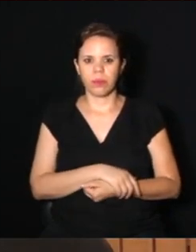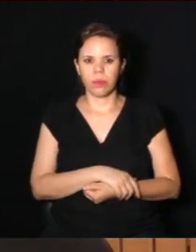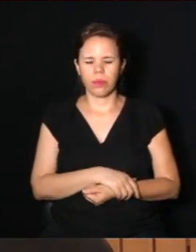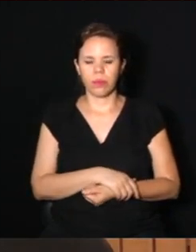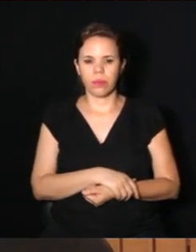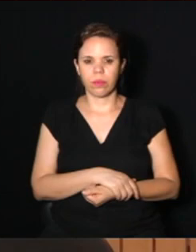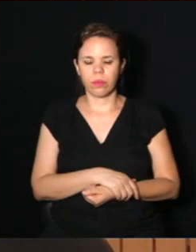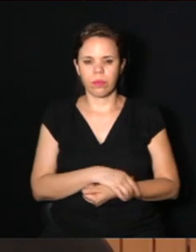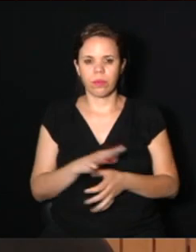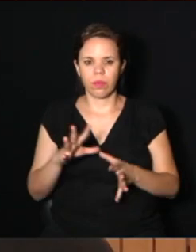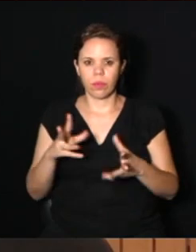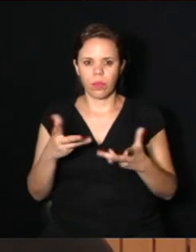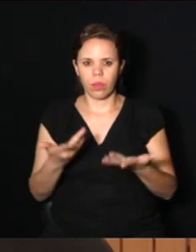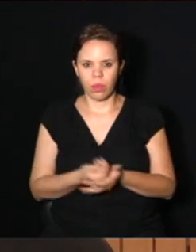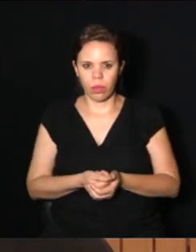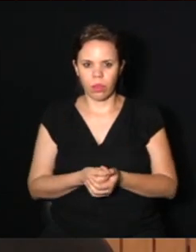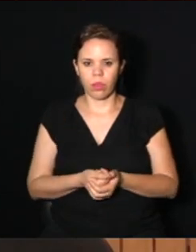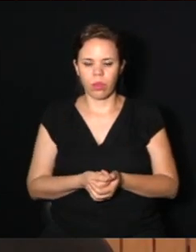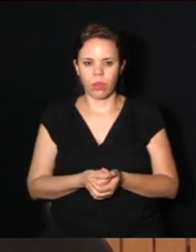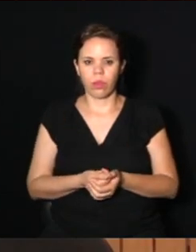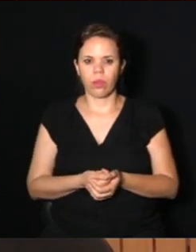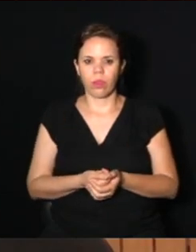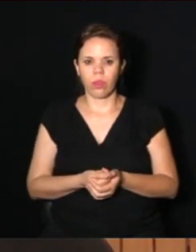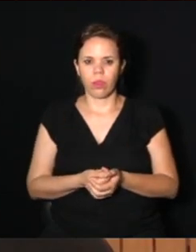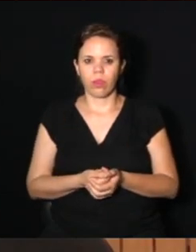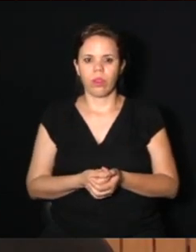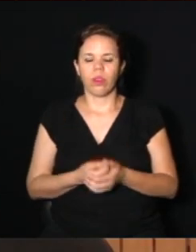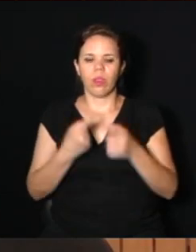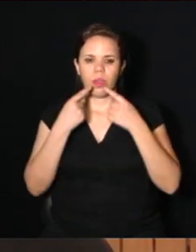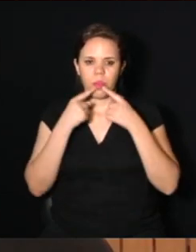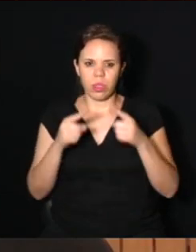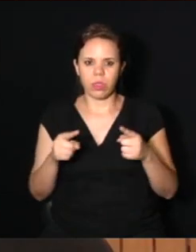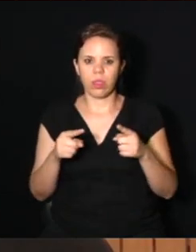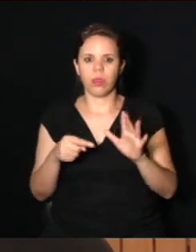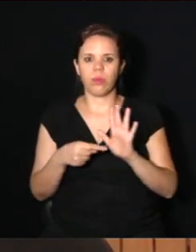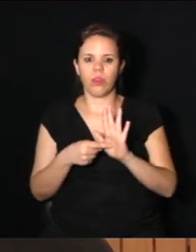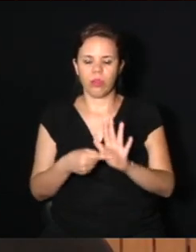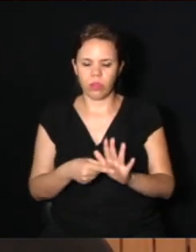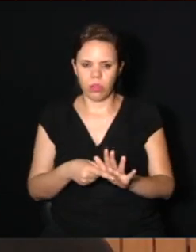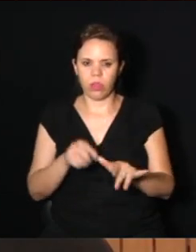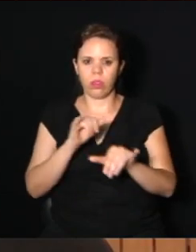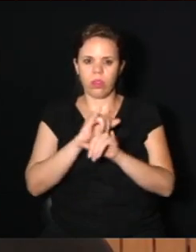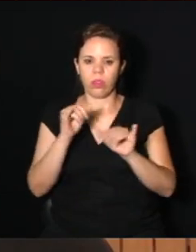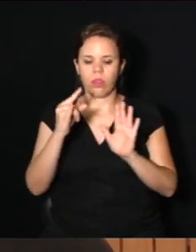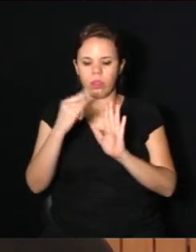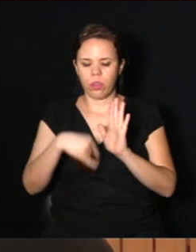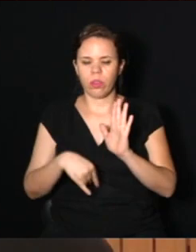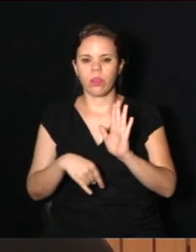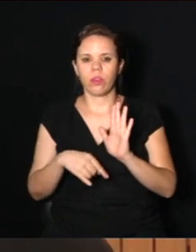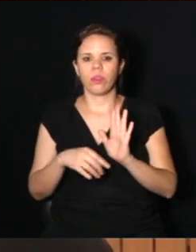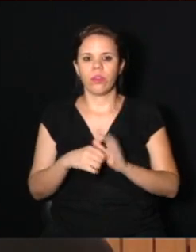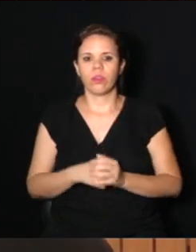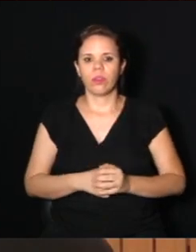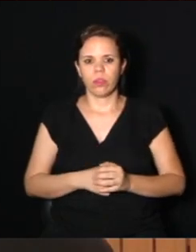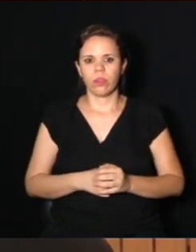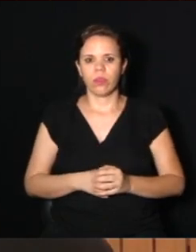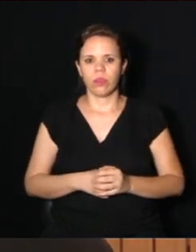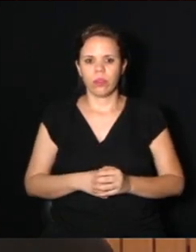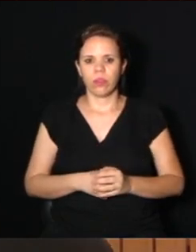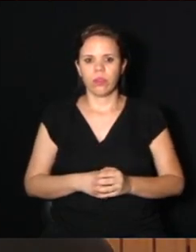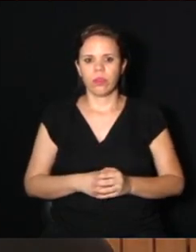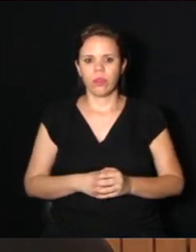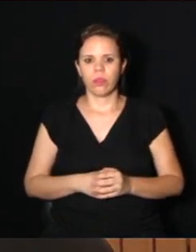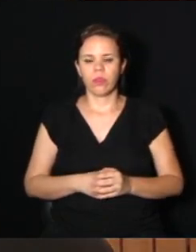todas as questões trazidas, sempre muito municiados de documentos, sempre com muito